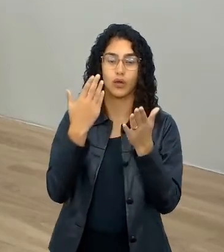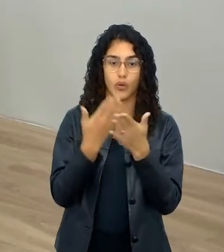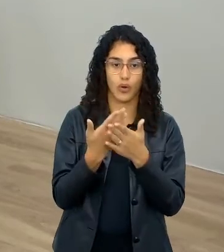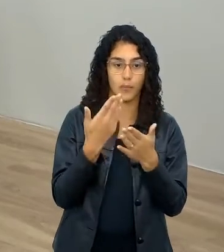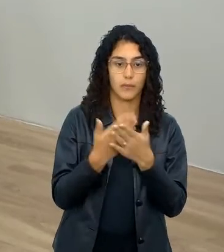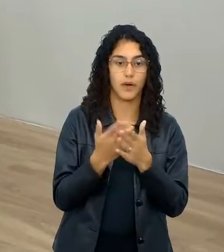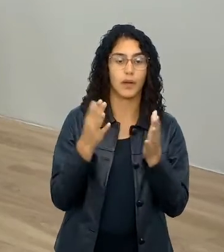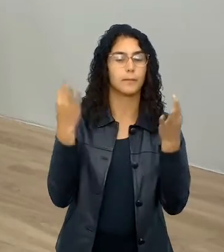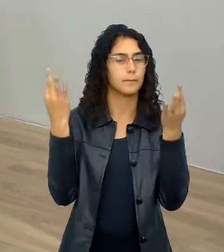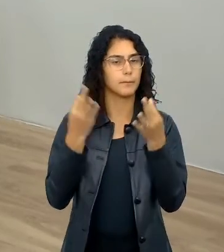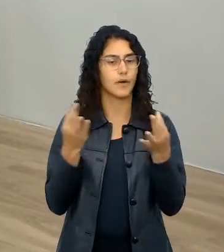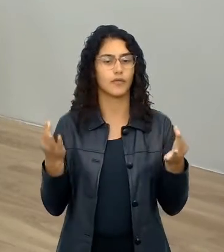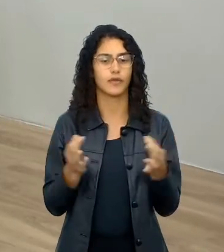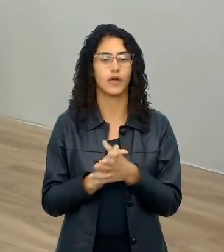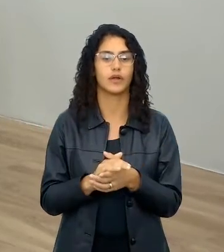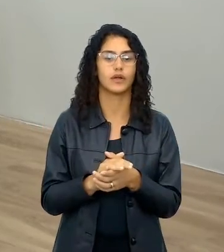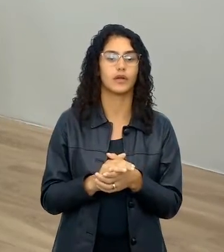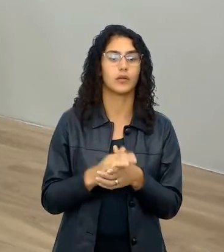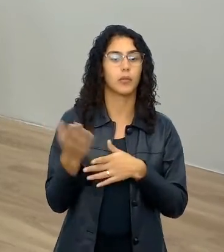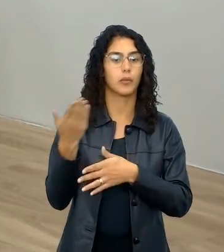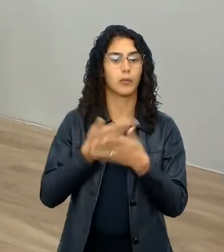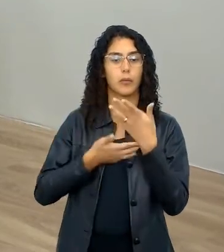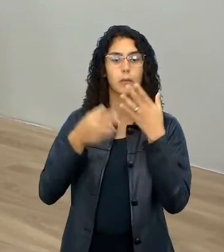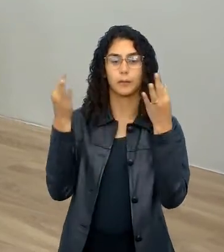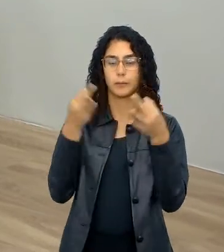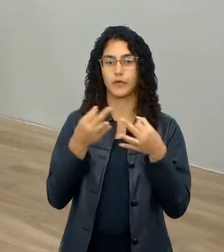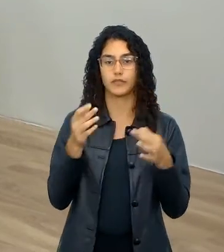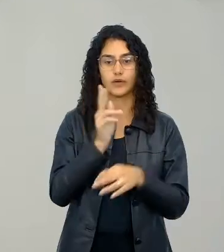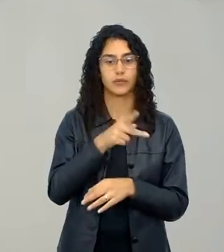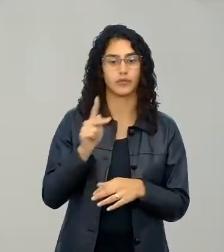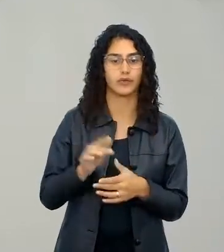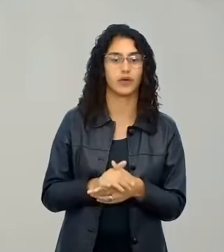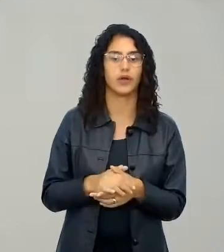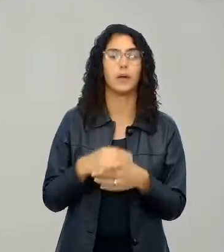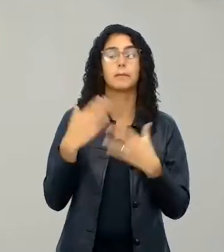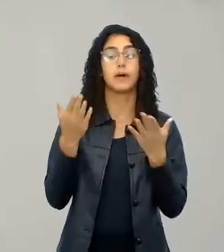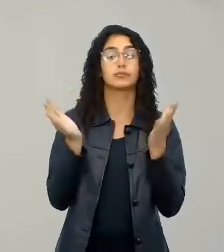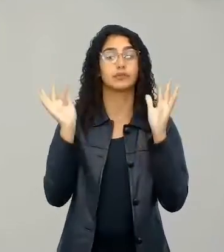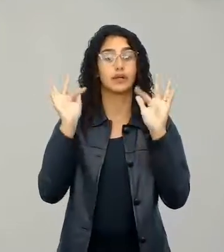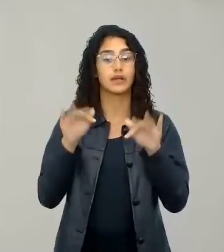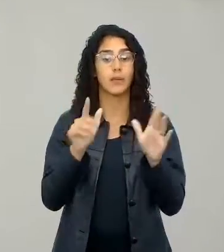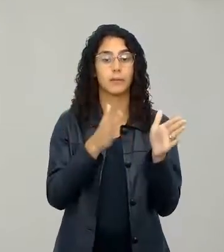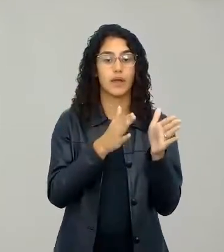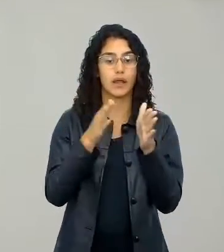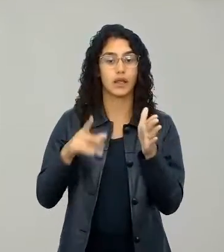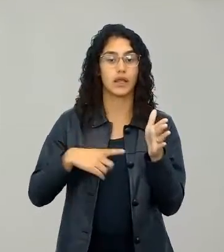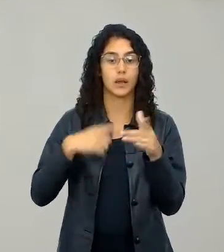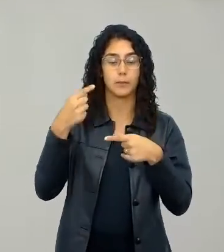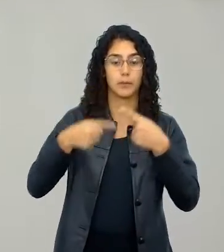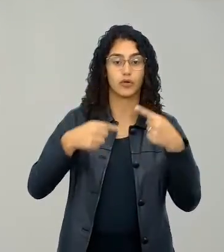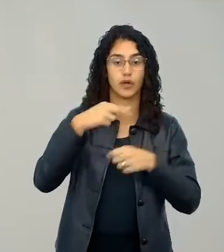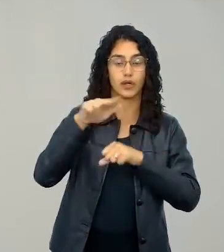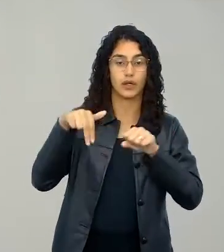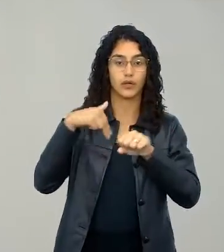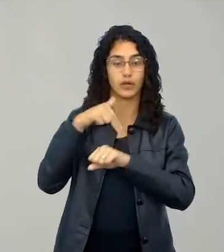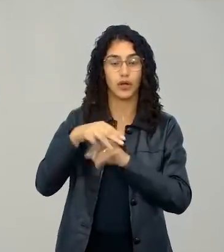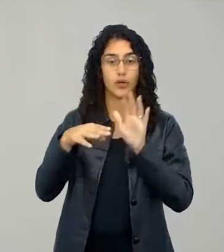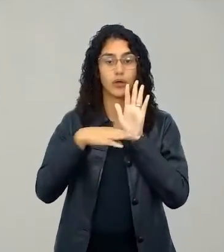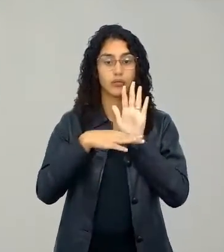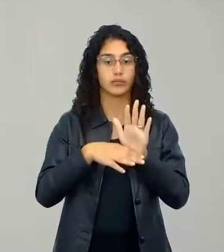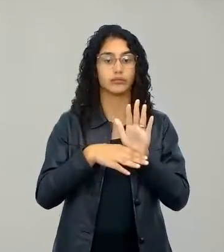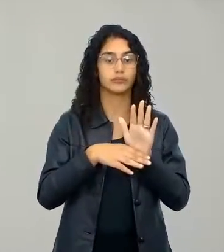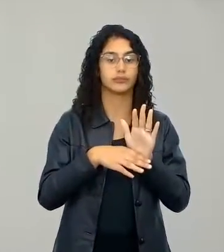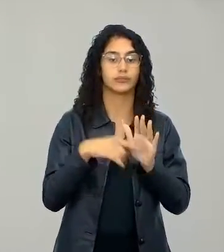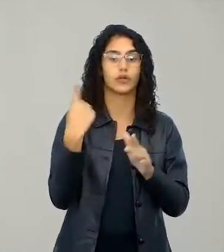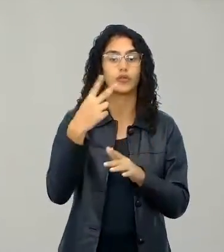hoje. Perfeito, sempre a sua colaboração perfeita, professora. E para encerrar, esse pedacinho aí da Política Nacional de Resíduos